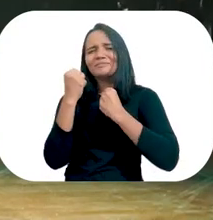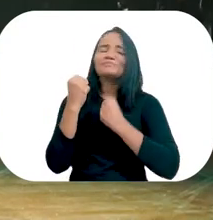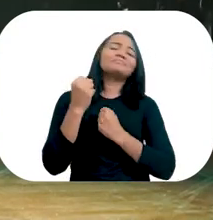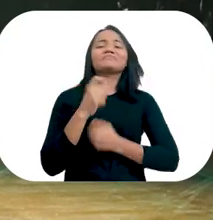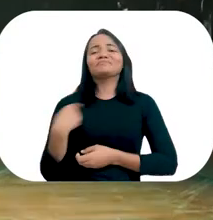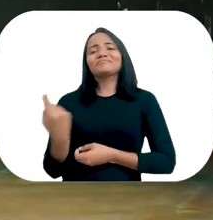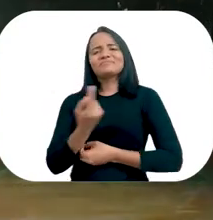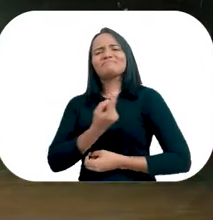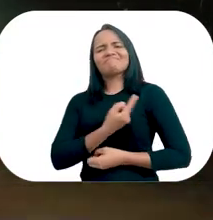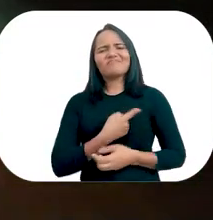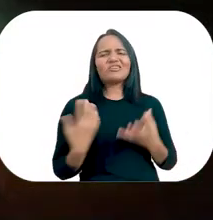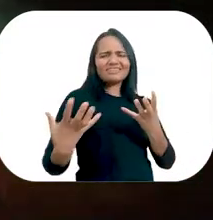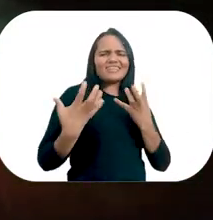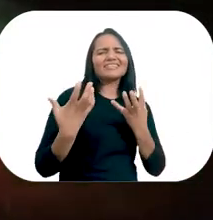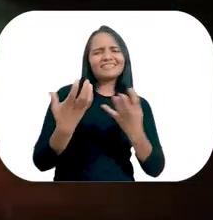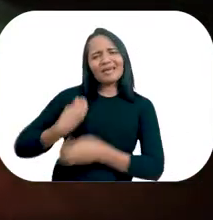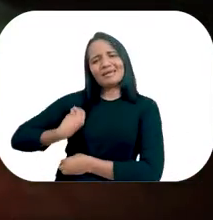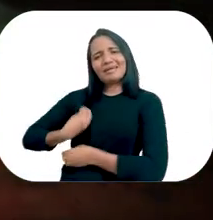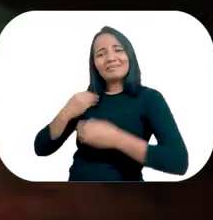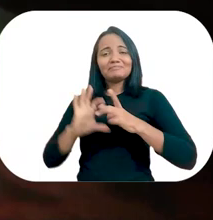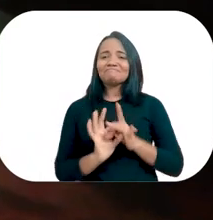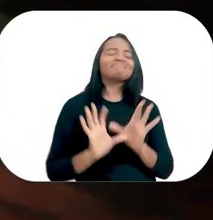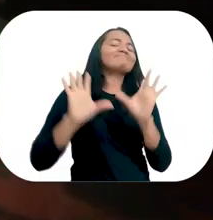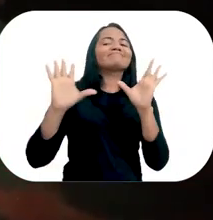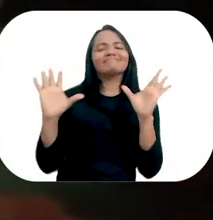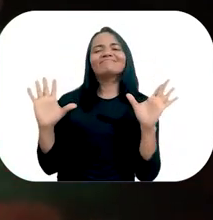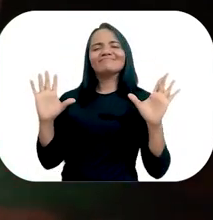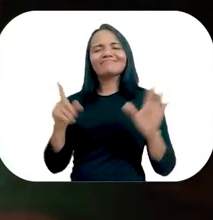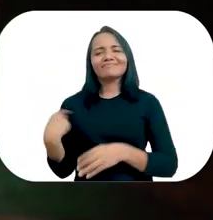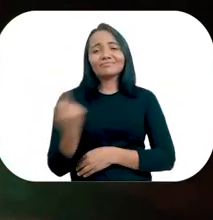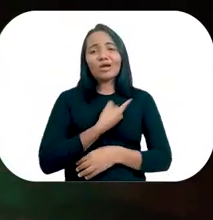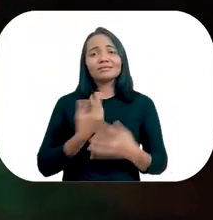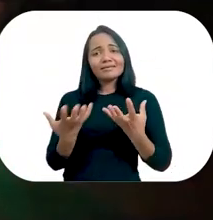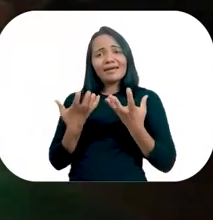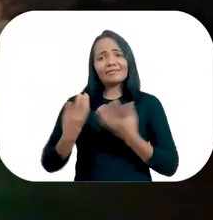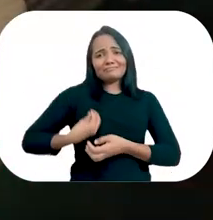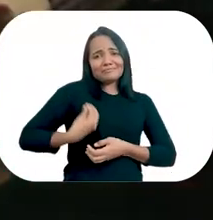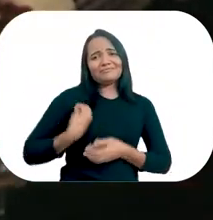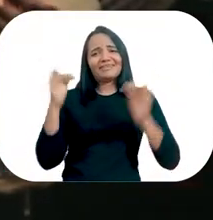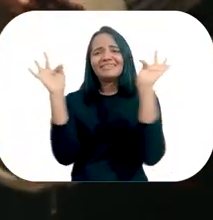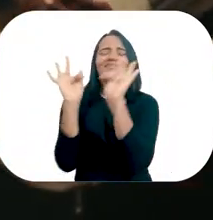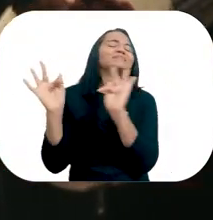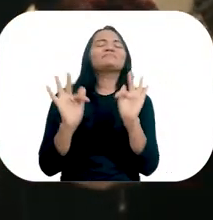a gente quer viver a liberdade, a gente quer viver